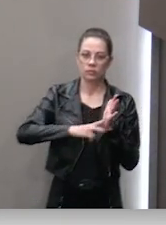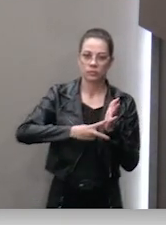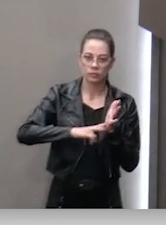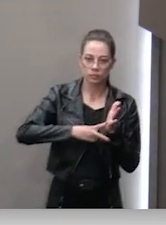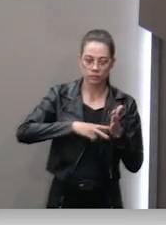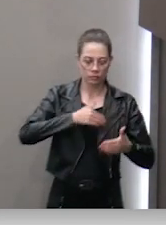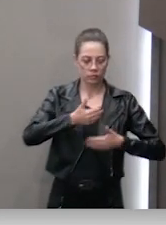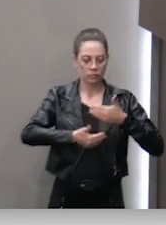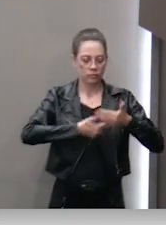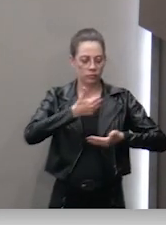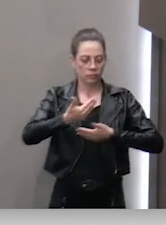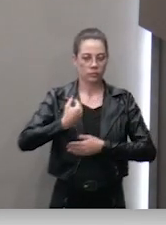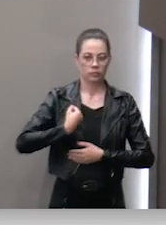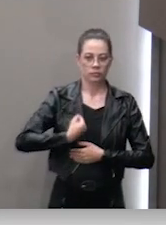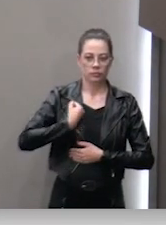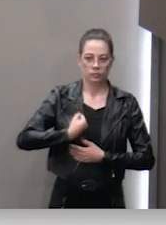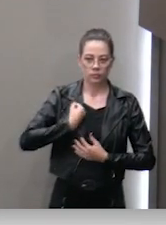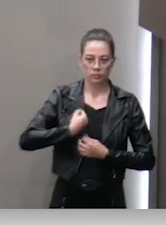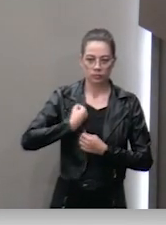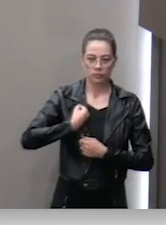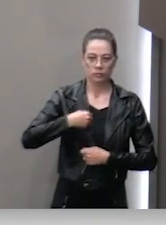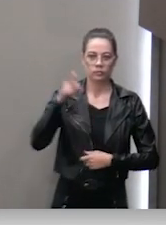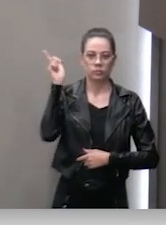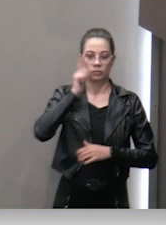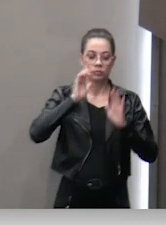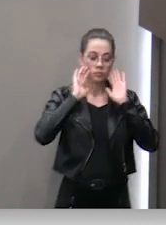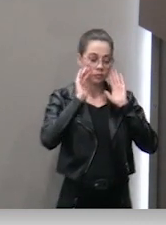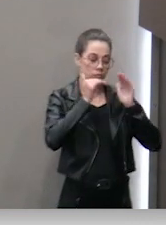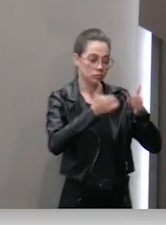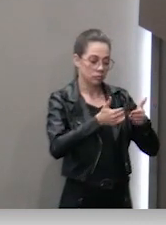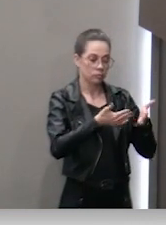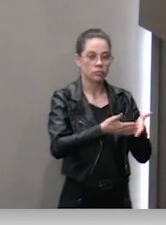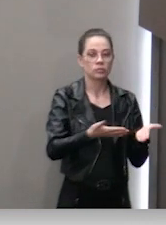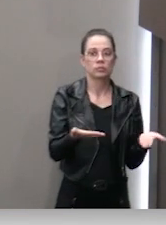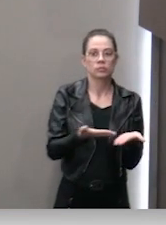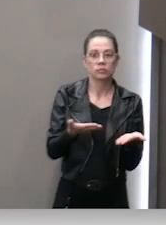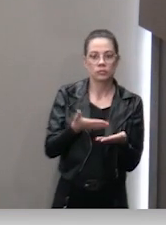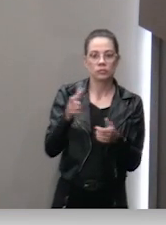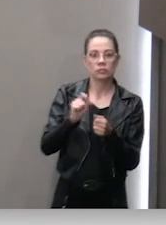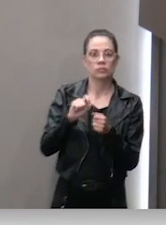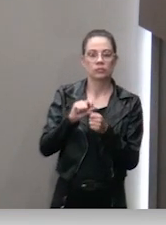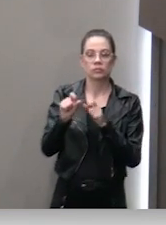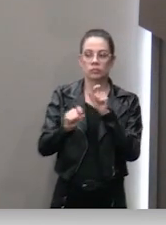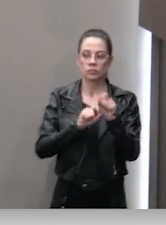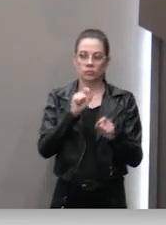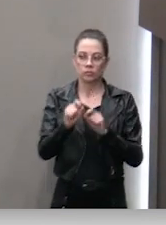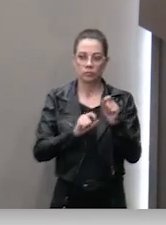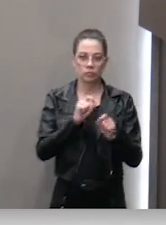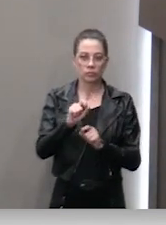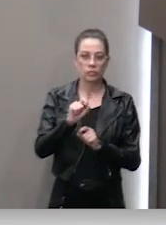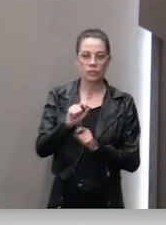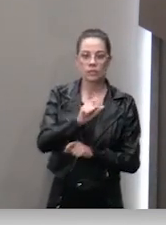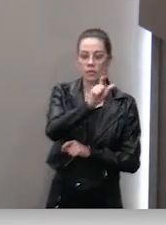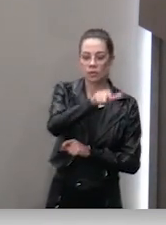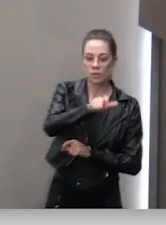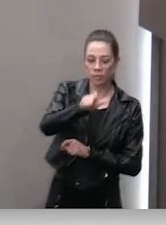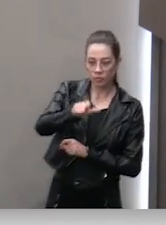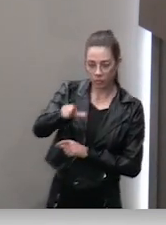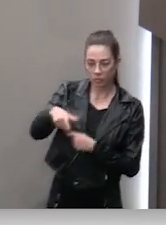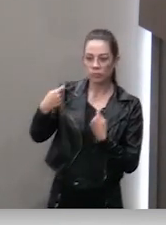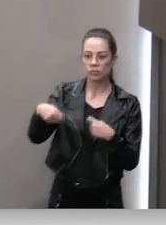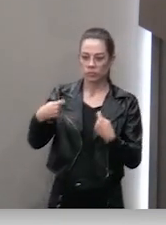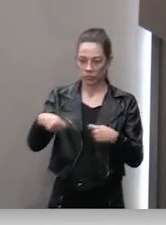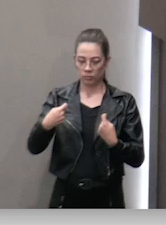Ao longo da sua vida, a Berna se dedicou e se dedica a fazer aquilo que as pessoas